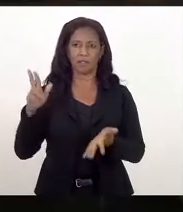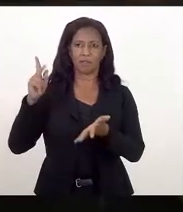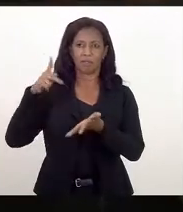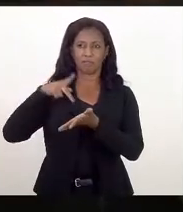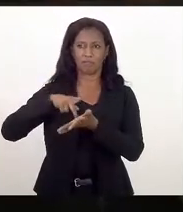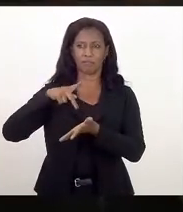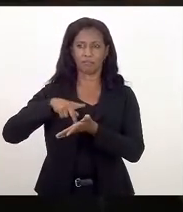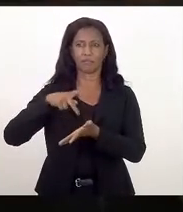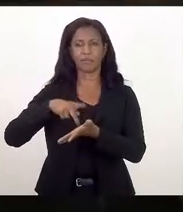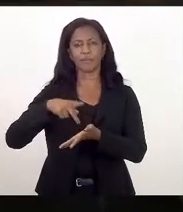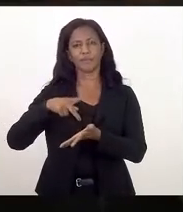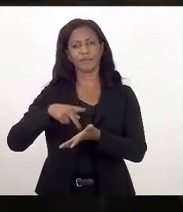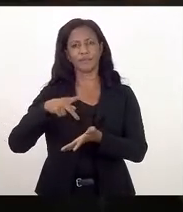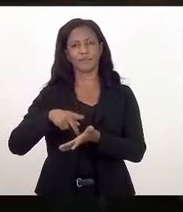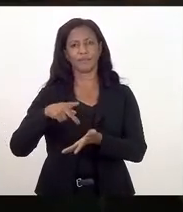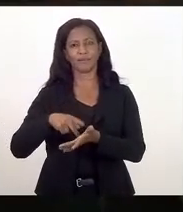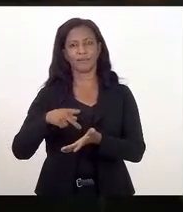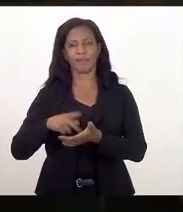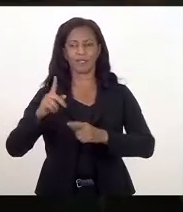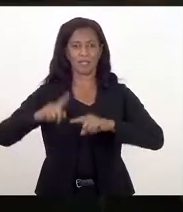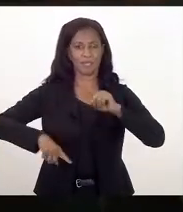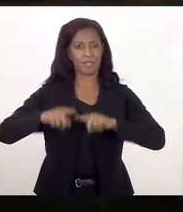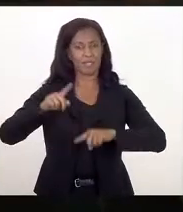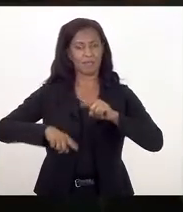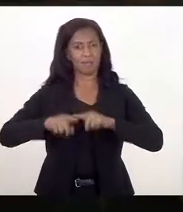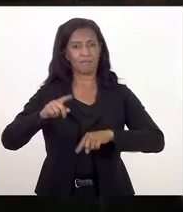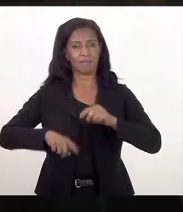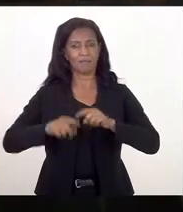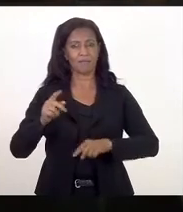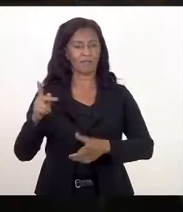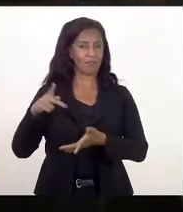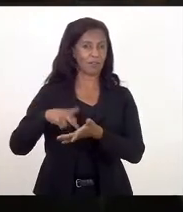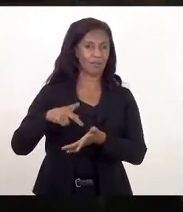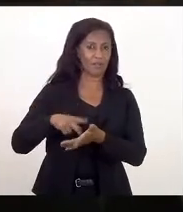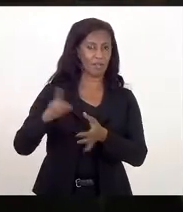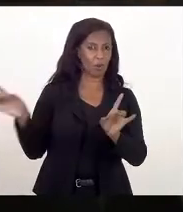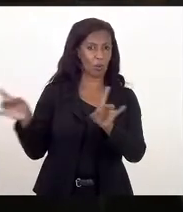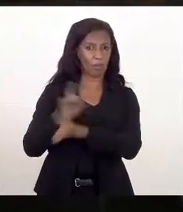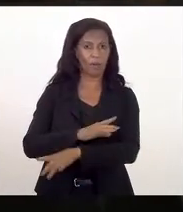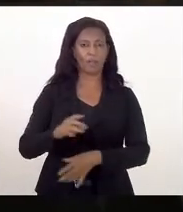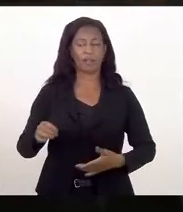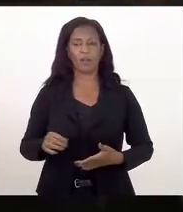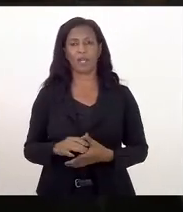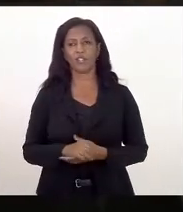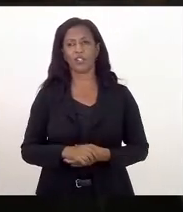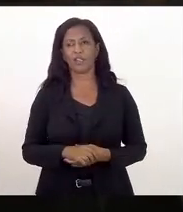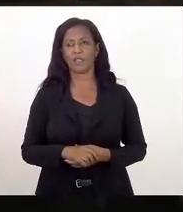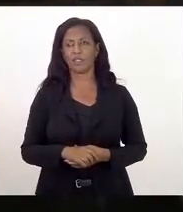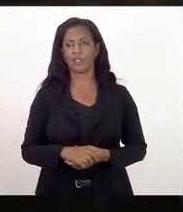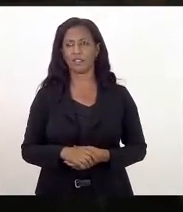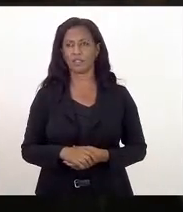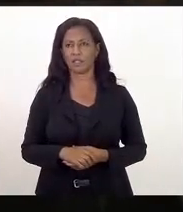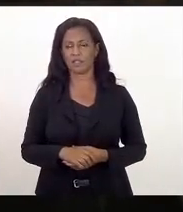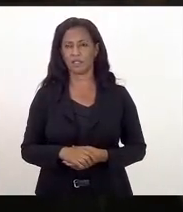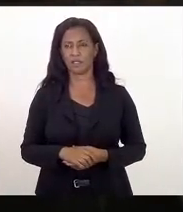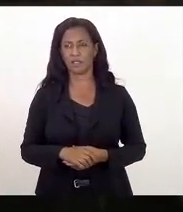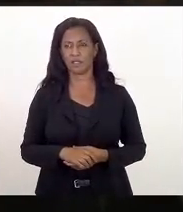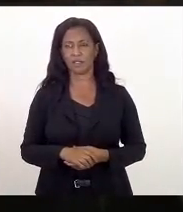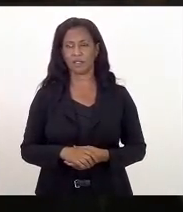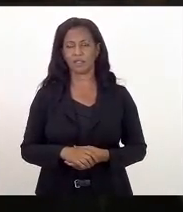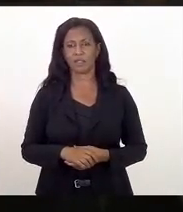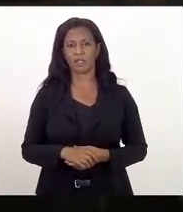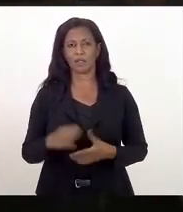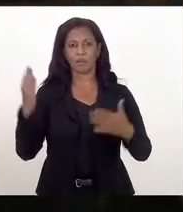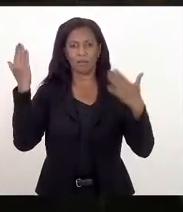concreta. E esse material foi uma vivência, uma realidade concreta. Por fim, eu queria destacar uma